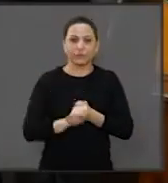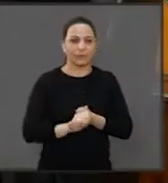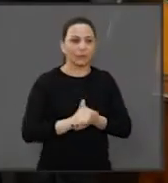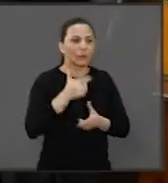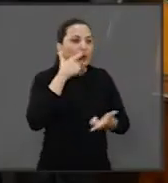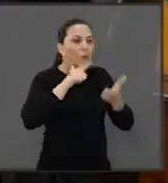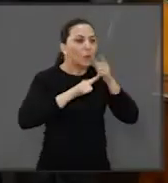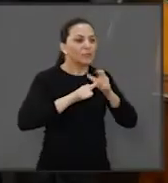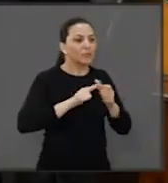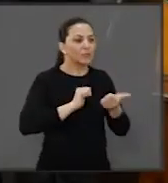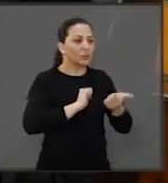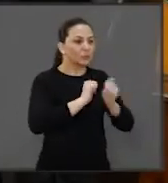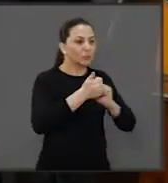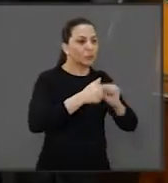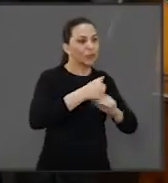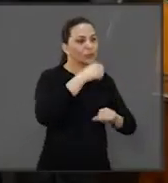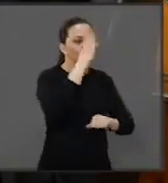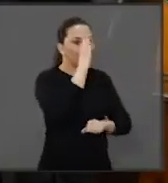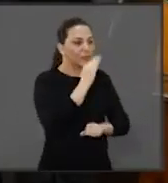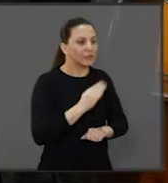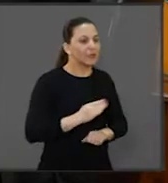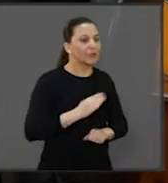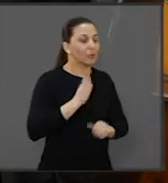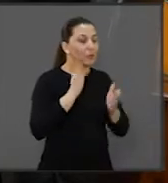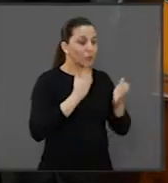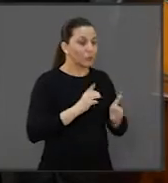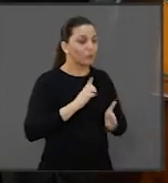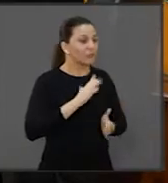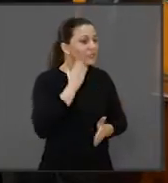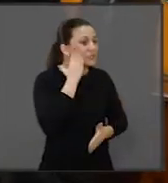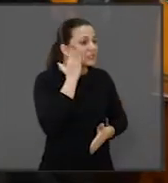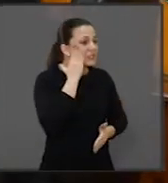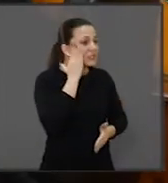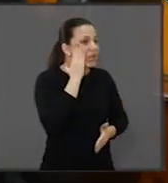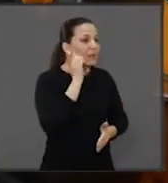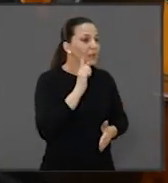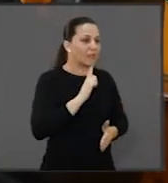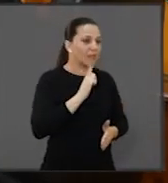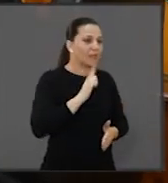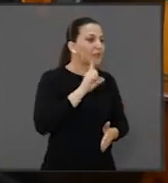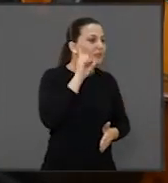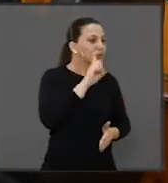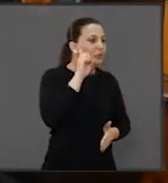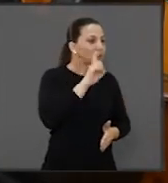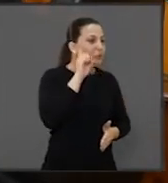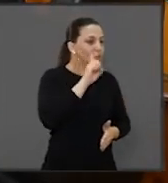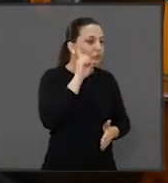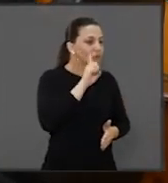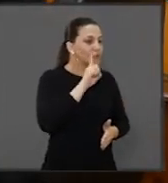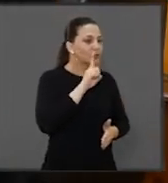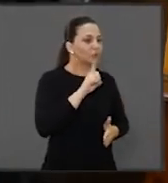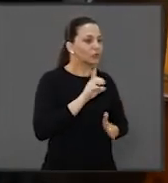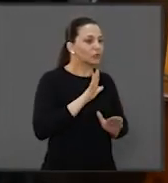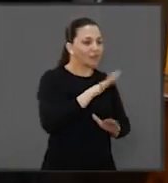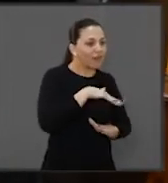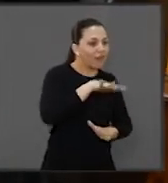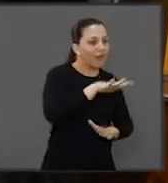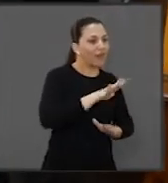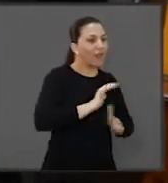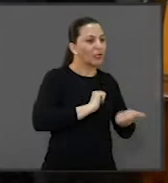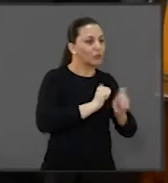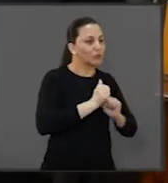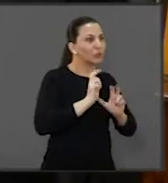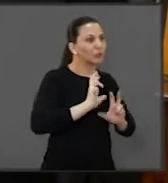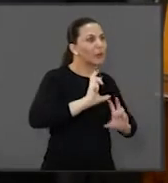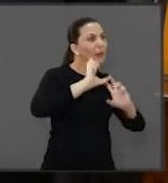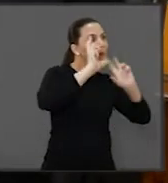maiores conquistas do esporte brasileiro até hoje, porque a gente sabe desse investimento todo que tem lá nos Estados Unidos com relação principalmente ao